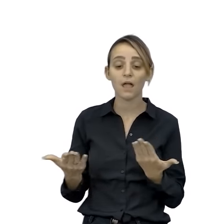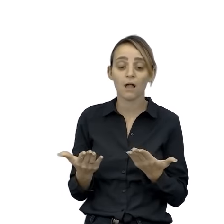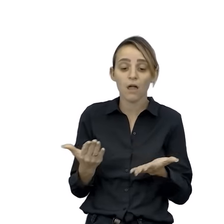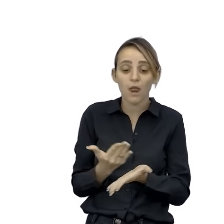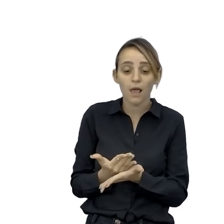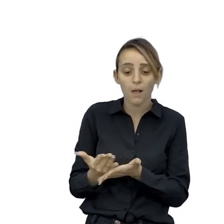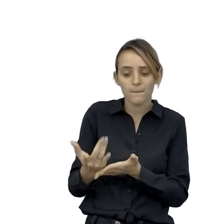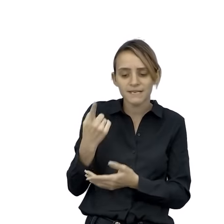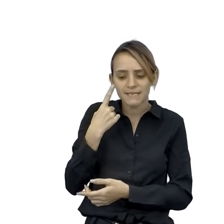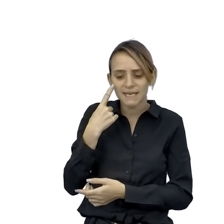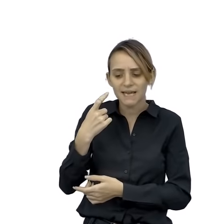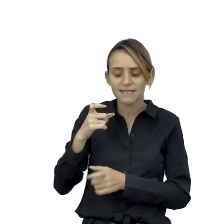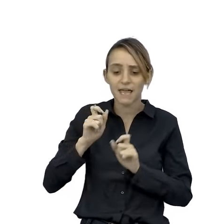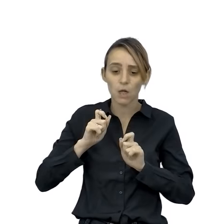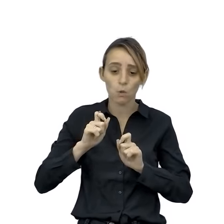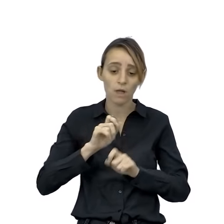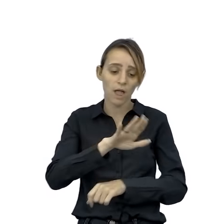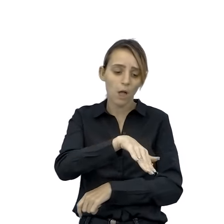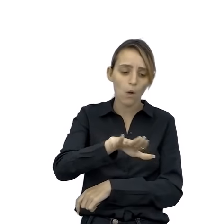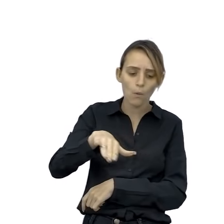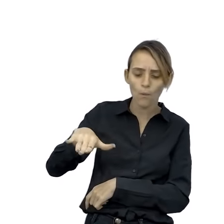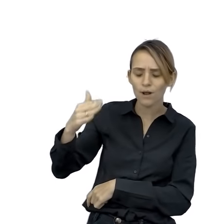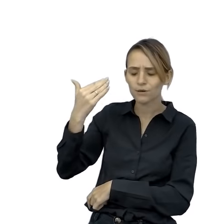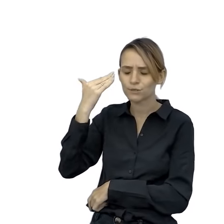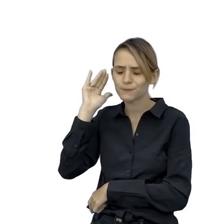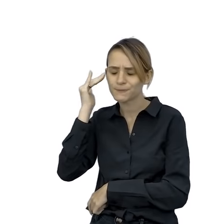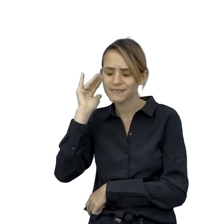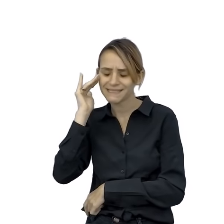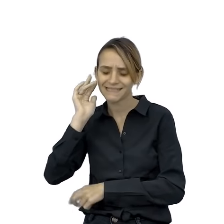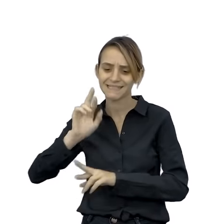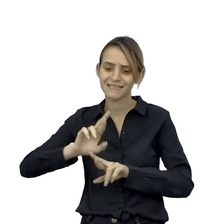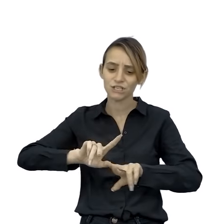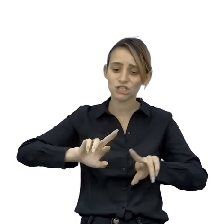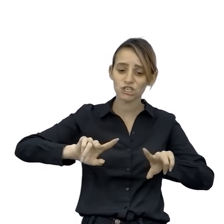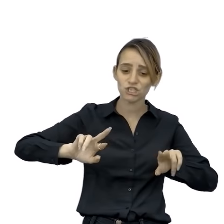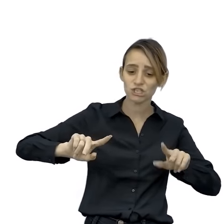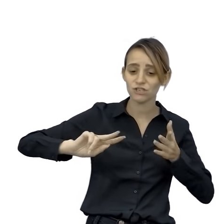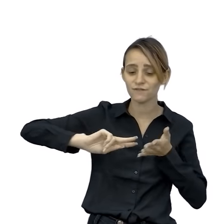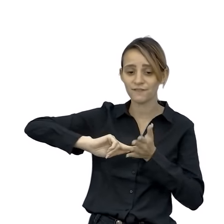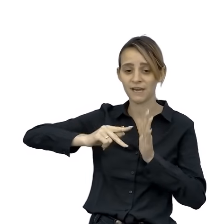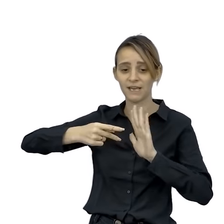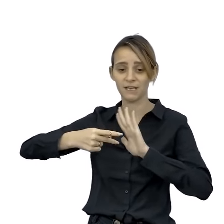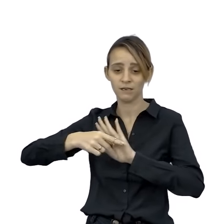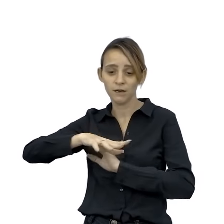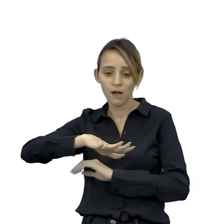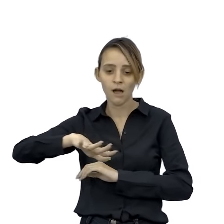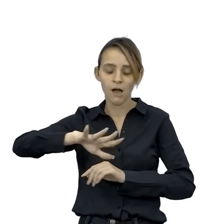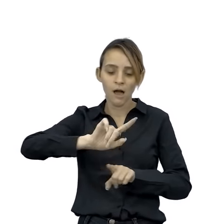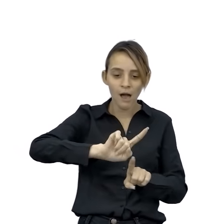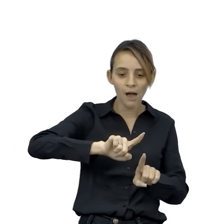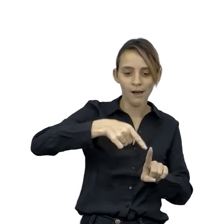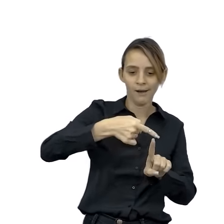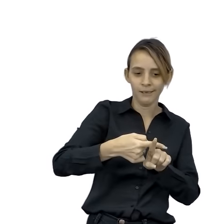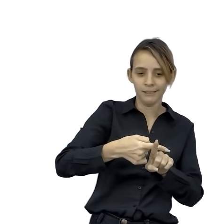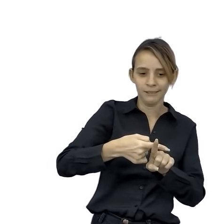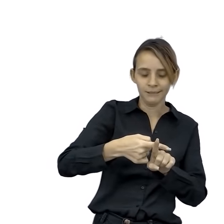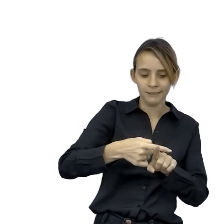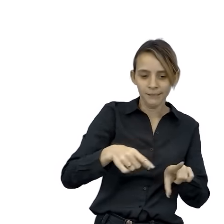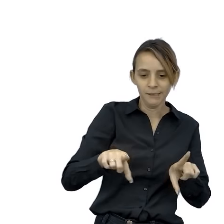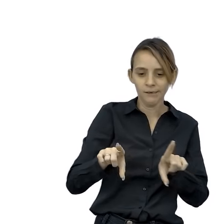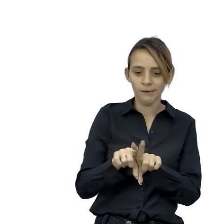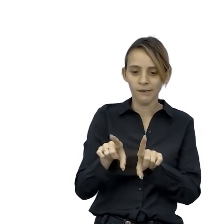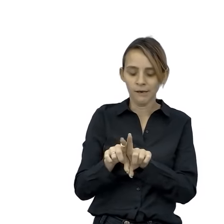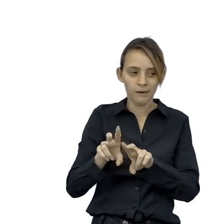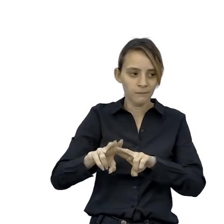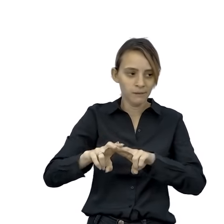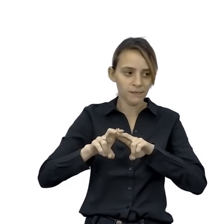os estudantes, né, possam compreender os diferentes significados, né, do campo aditivo. E para